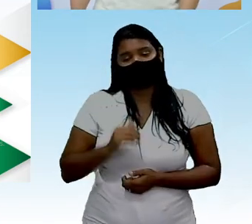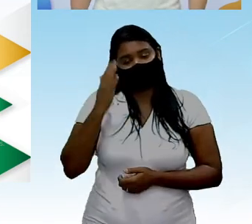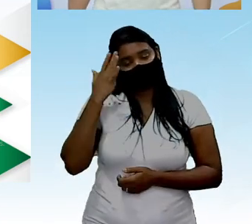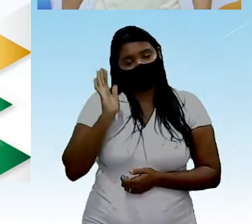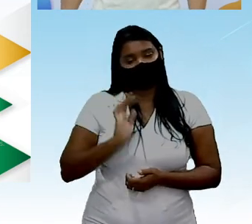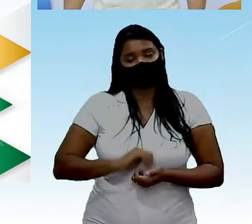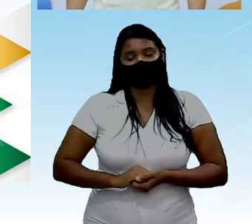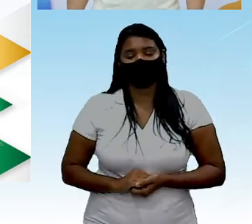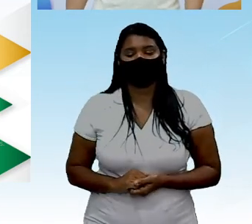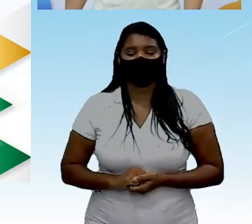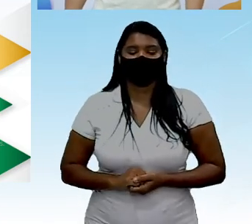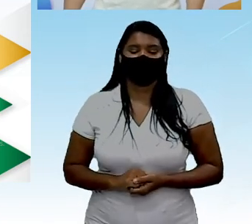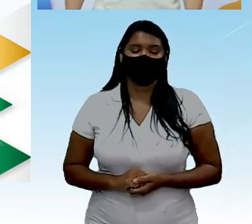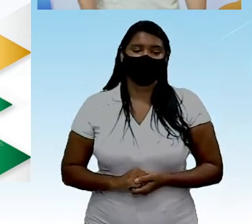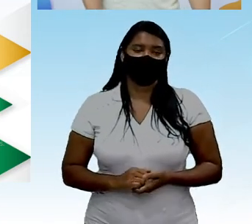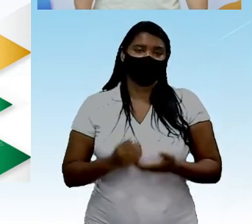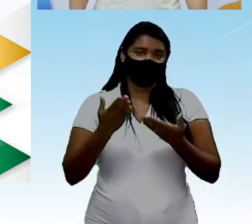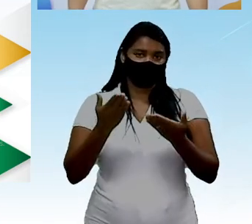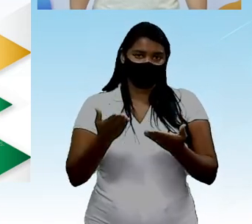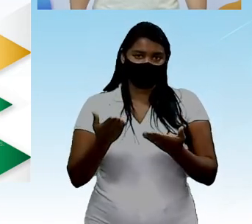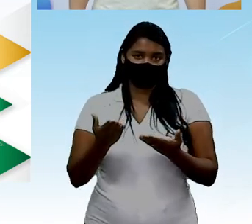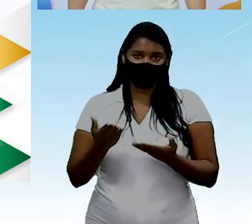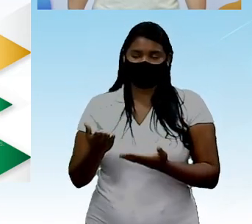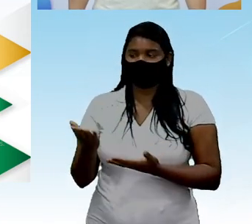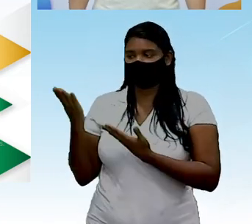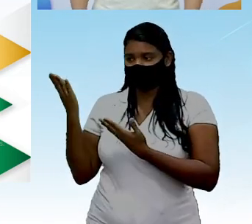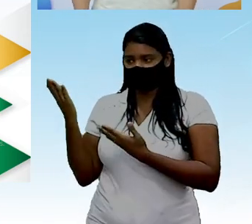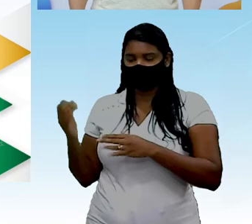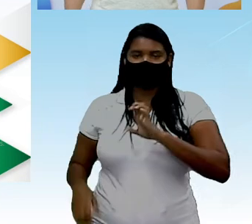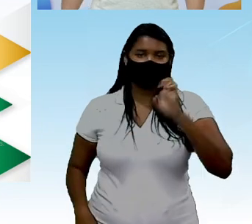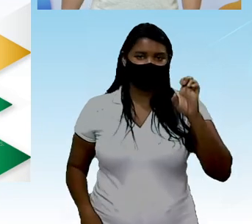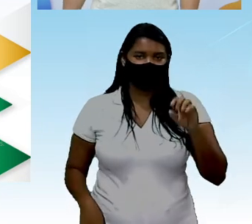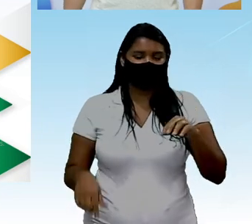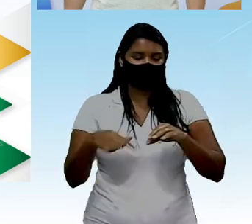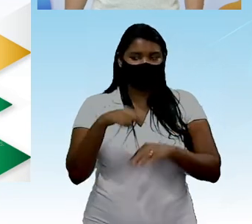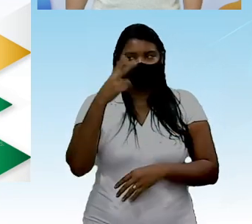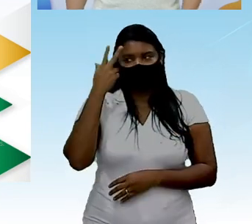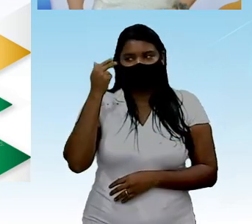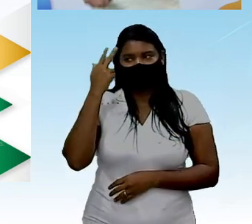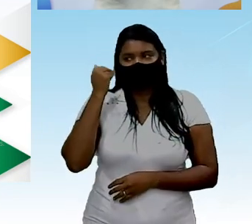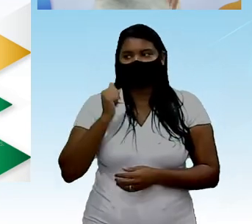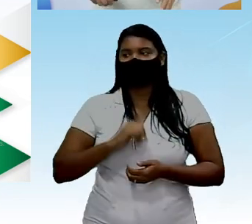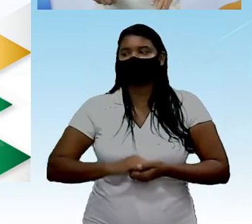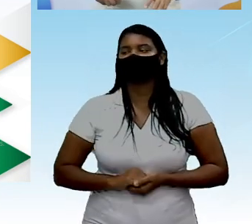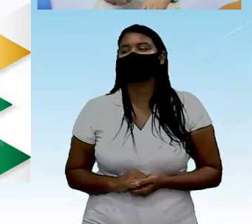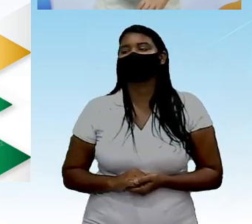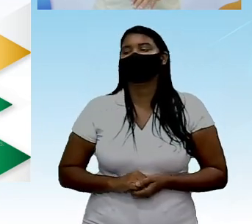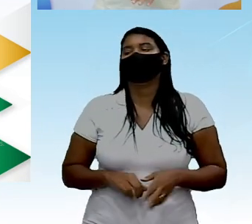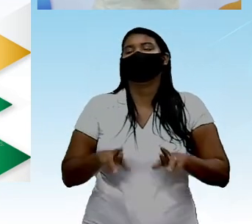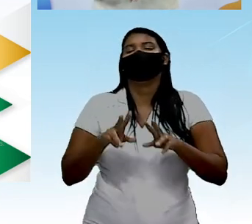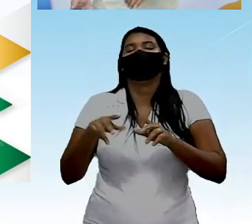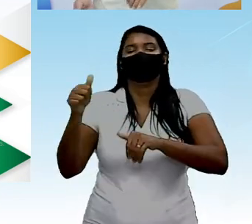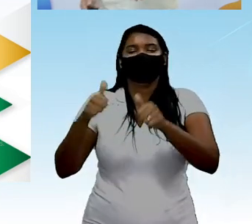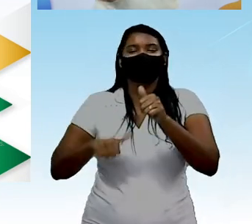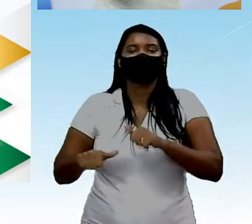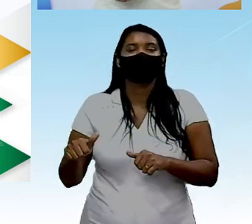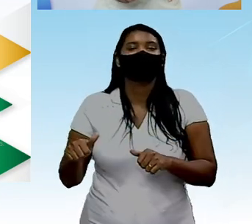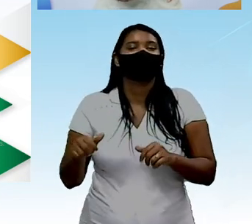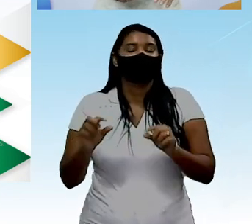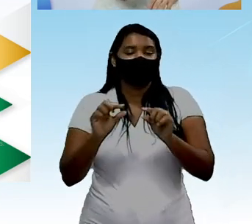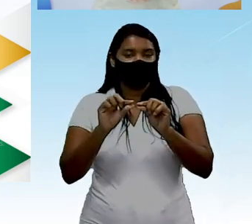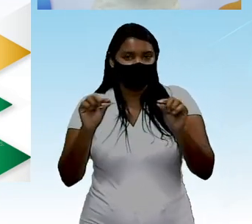aí do teu pé. O meu, o esquerdo é menor, e é normal, tá bom? Essa variabilidade de tamanho